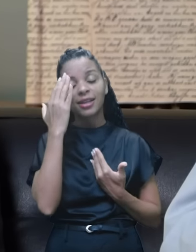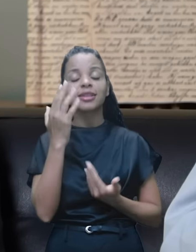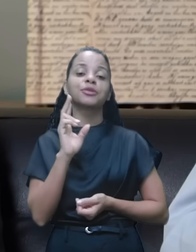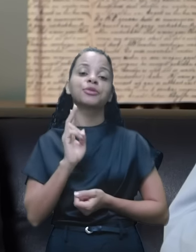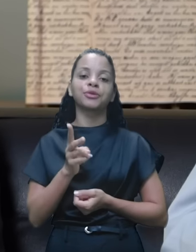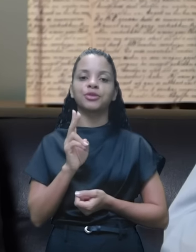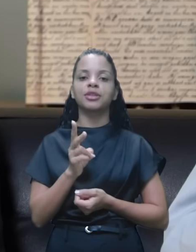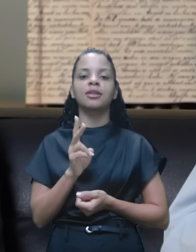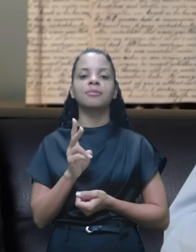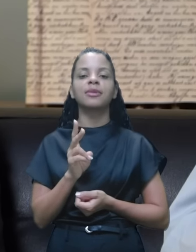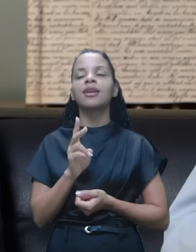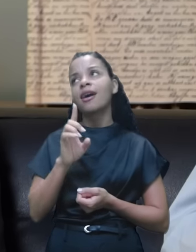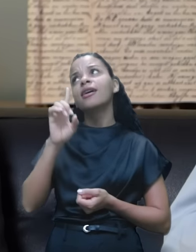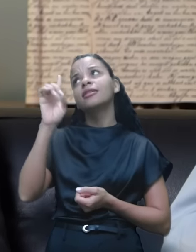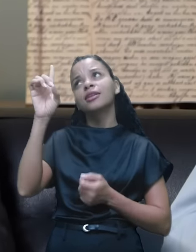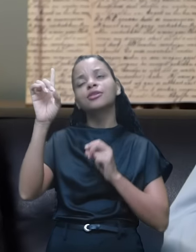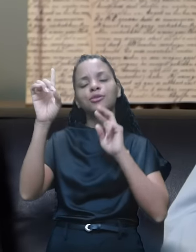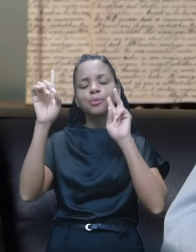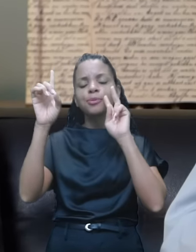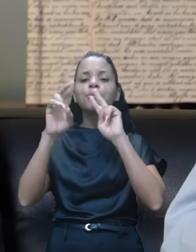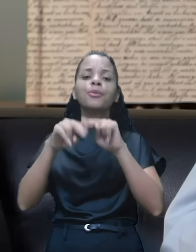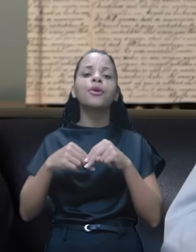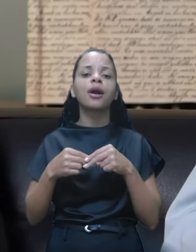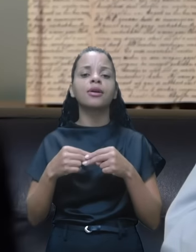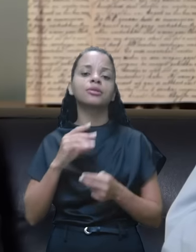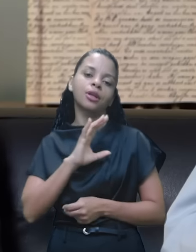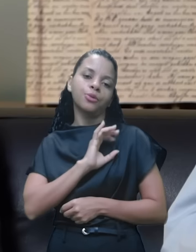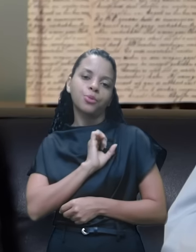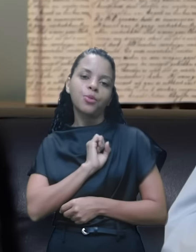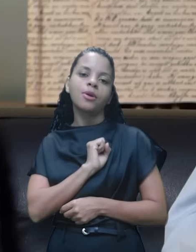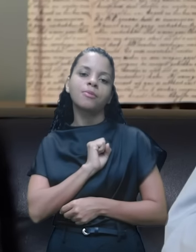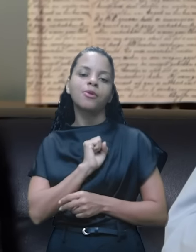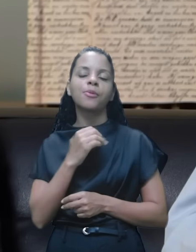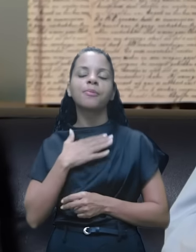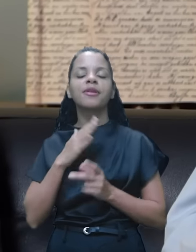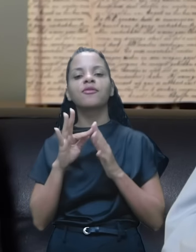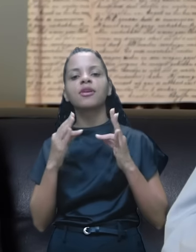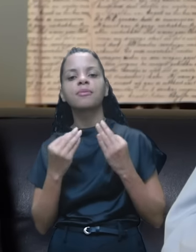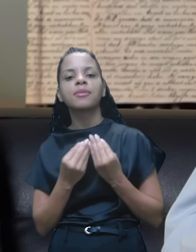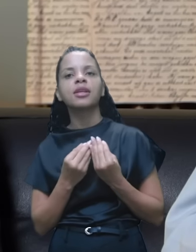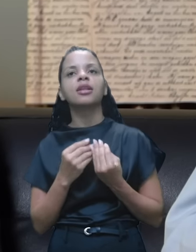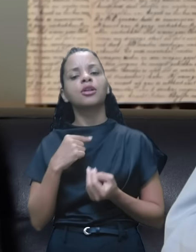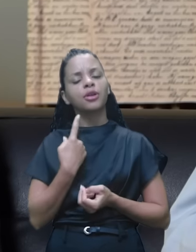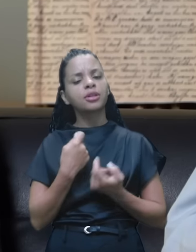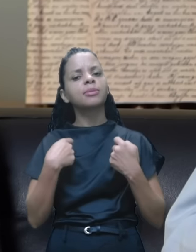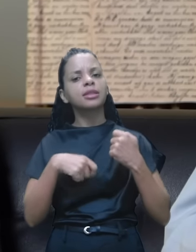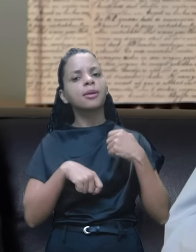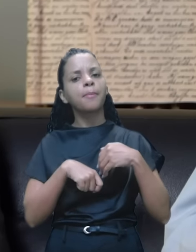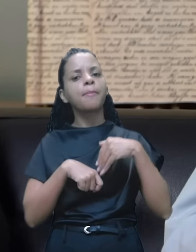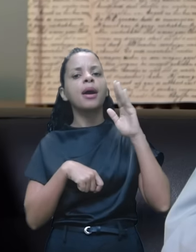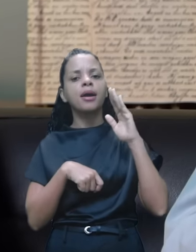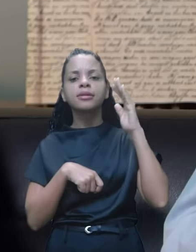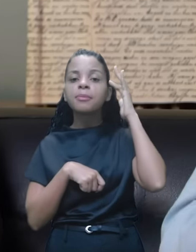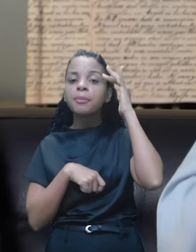minhas orações, assim, pelo amor que Ele tem por mim, pela minha família, né? Que você também faça o mesmo. É muito bom refletir no amor de Jesus por nós e a